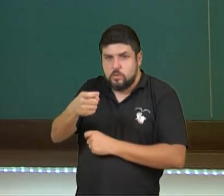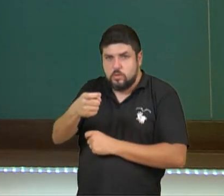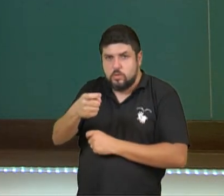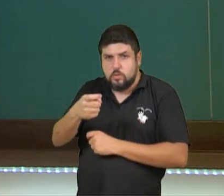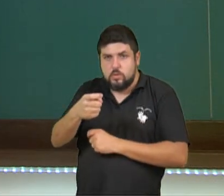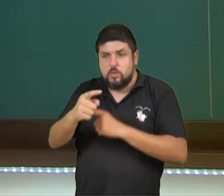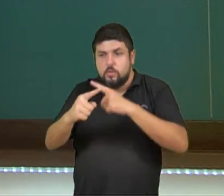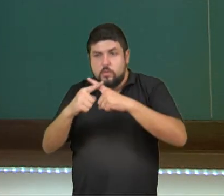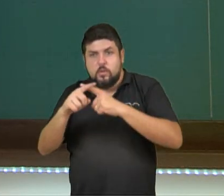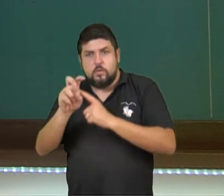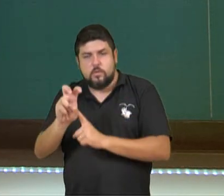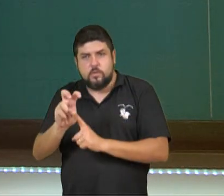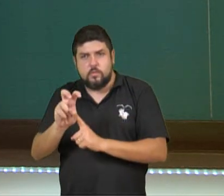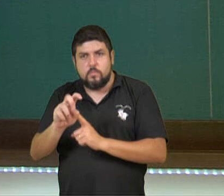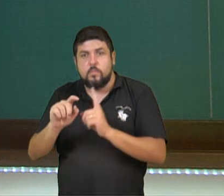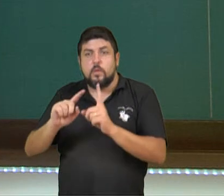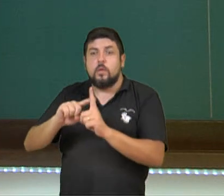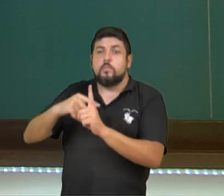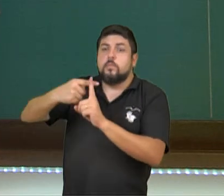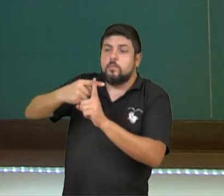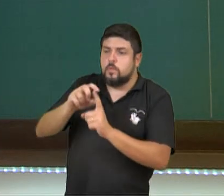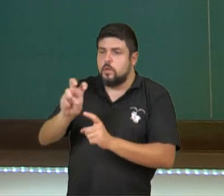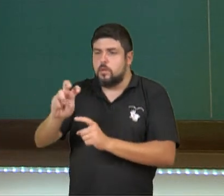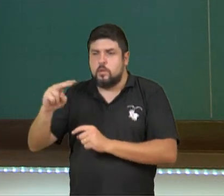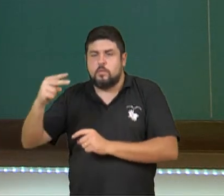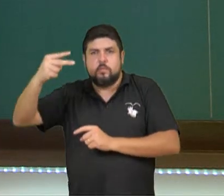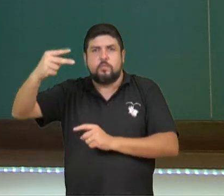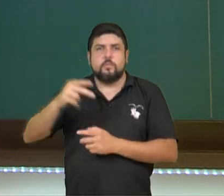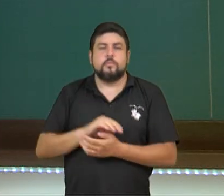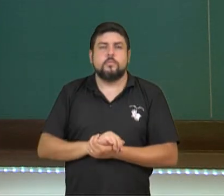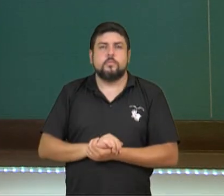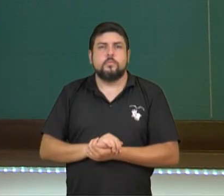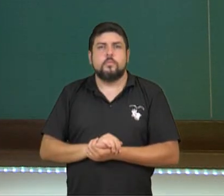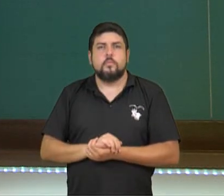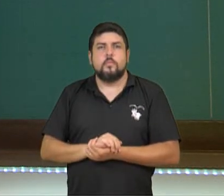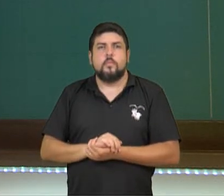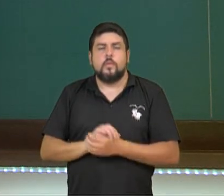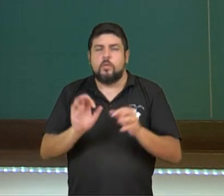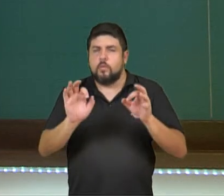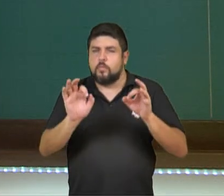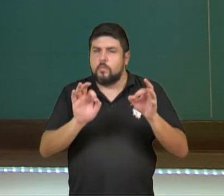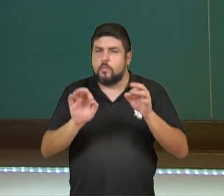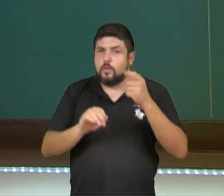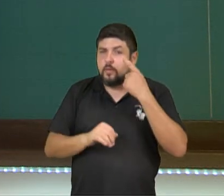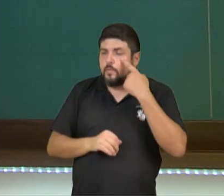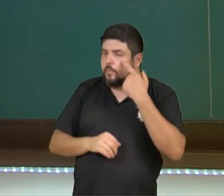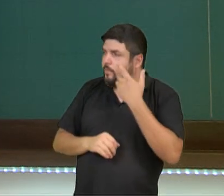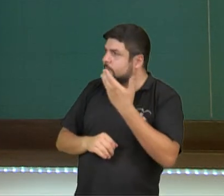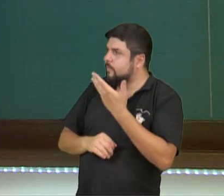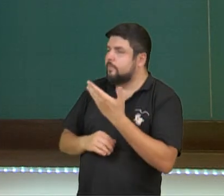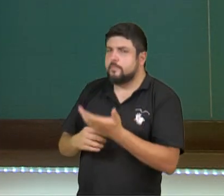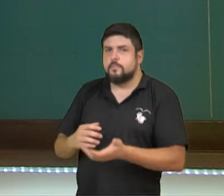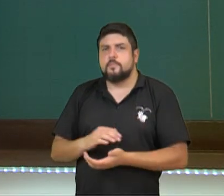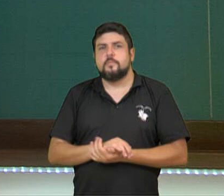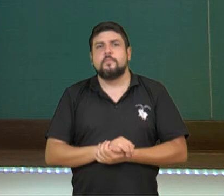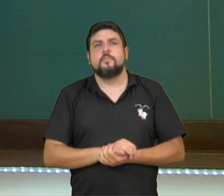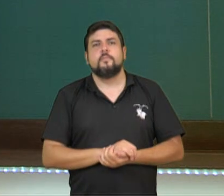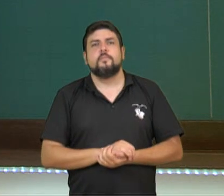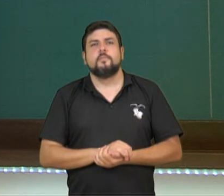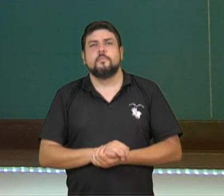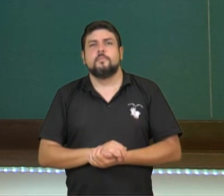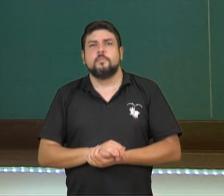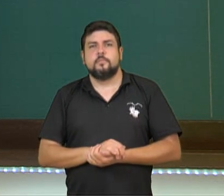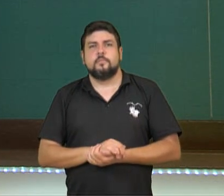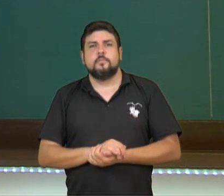né? Mais o quadrado do segundo. Reorganizando os dois lados, ó, x ao quadrado, 5x mais 5x dá